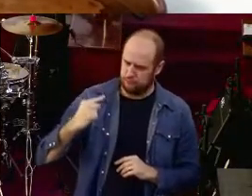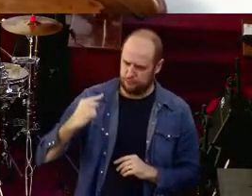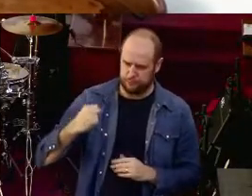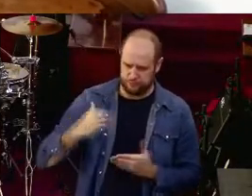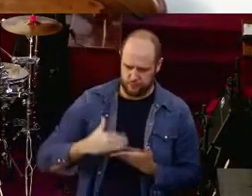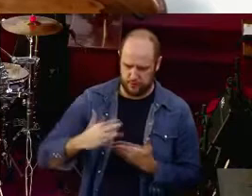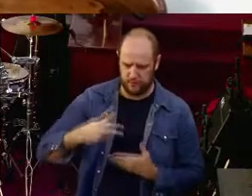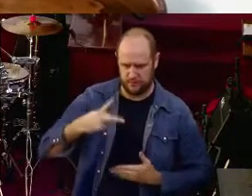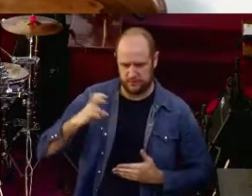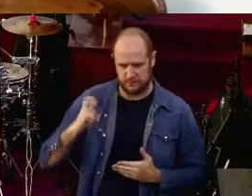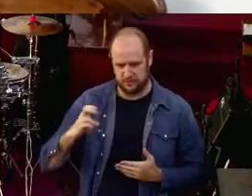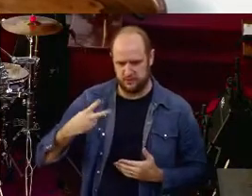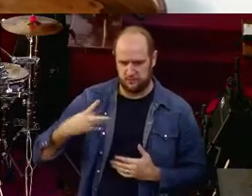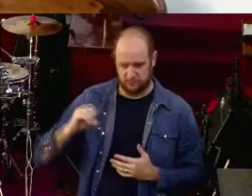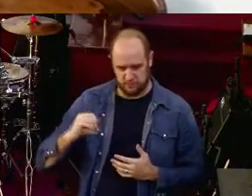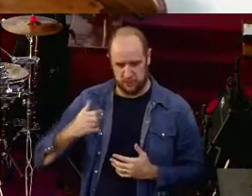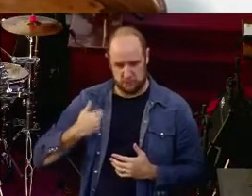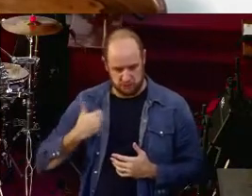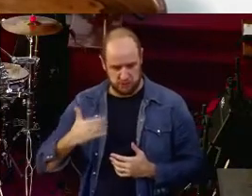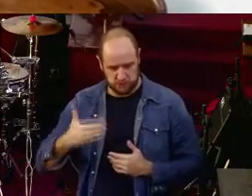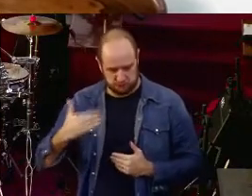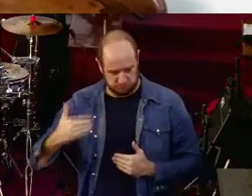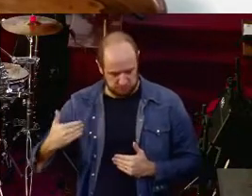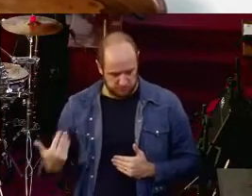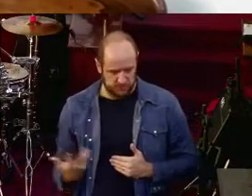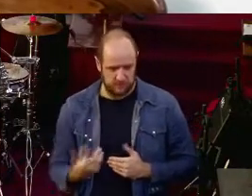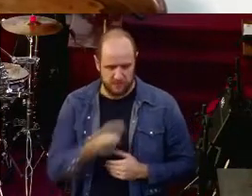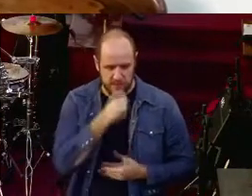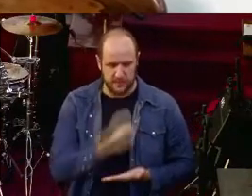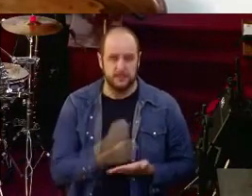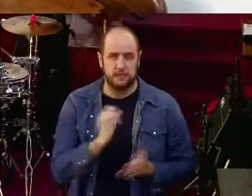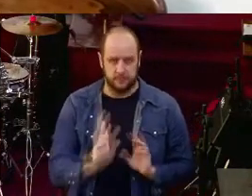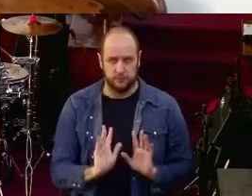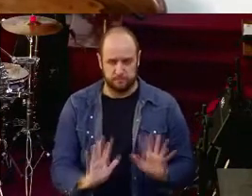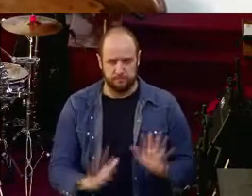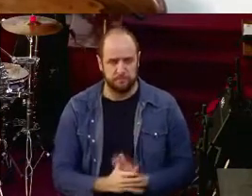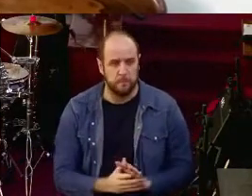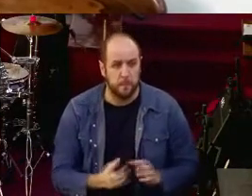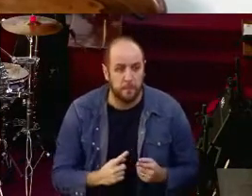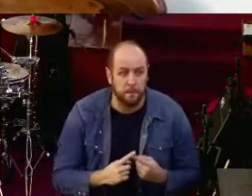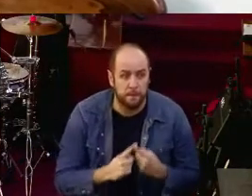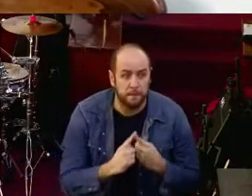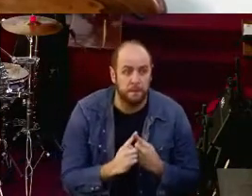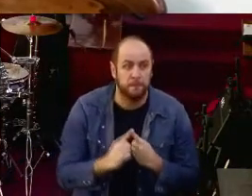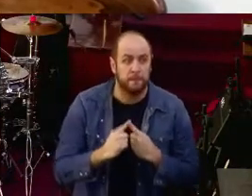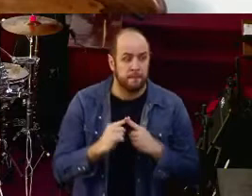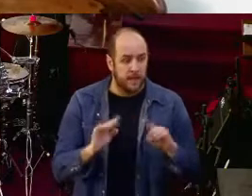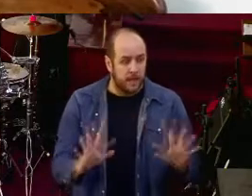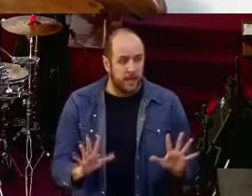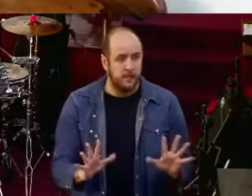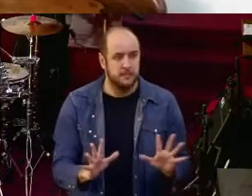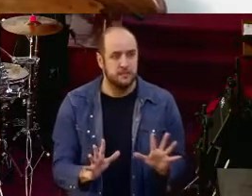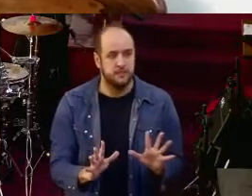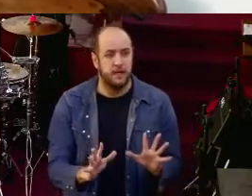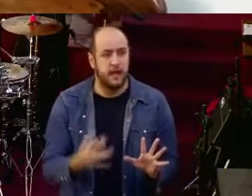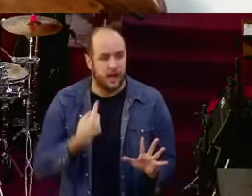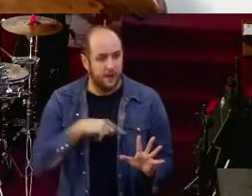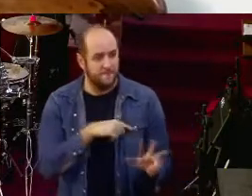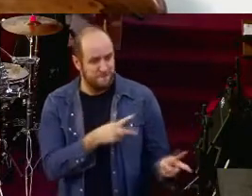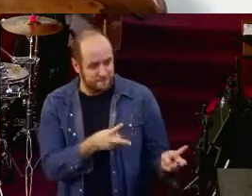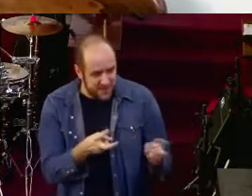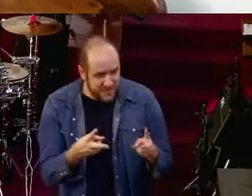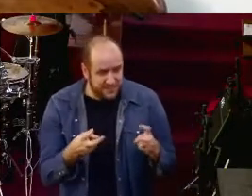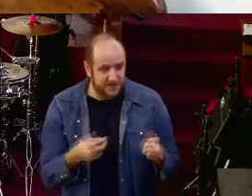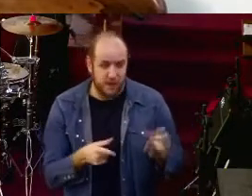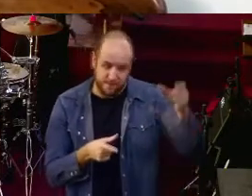25, depois passou para 20 anos. Isso está no Antigo Testamento. Mas essa talvez seja uma mensagem: olha, um sacerdote